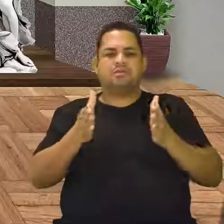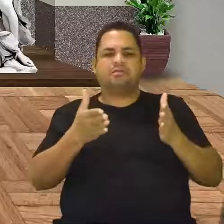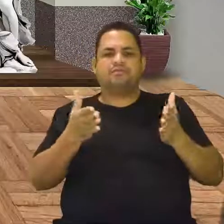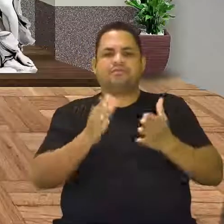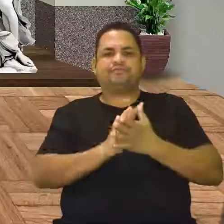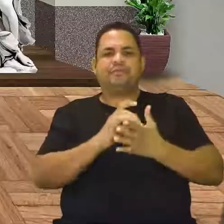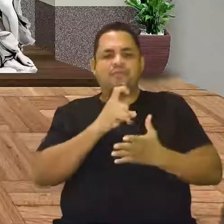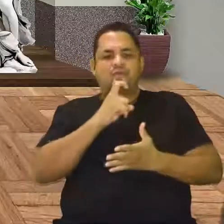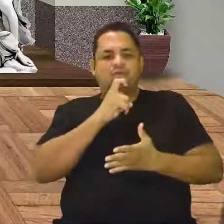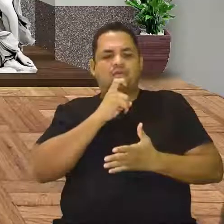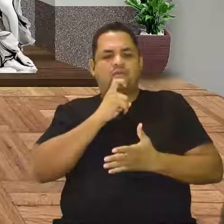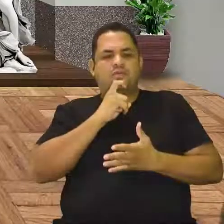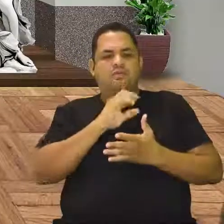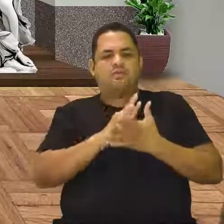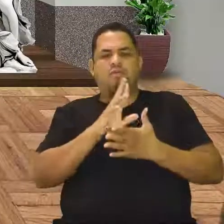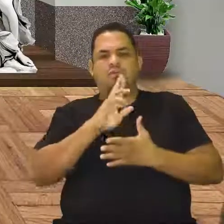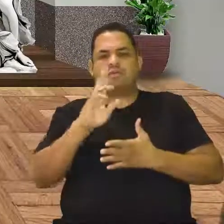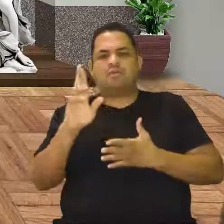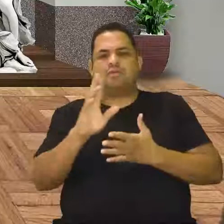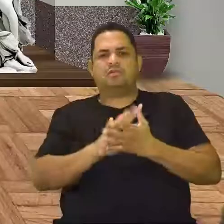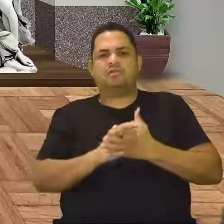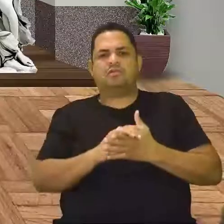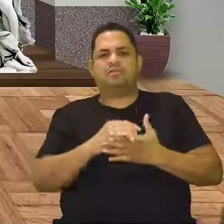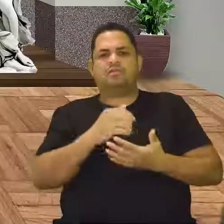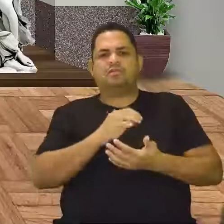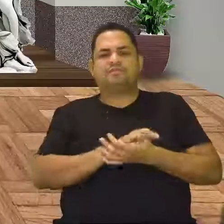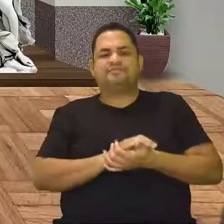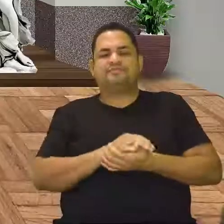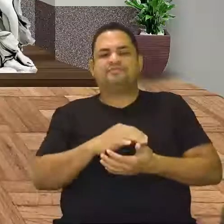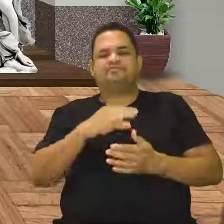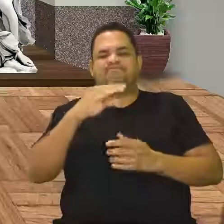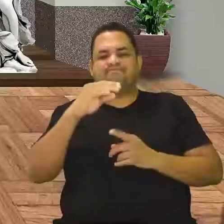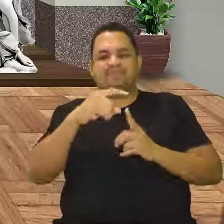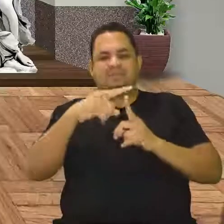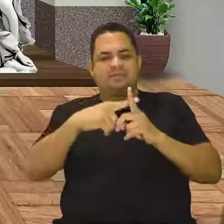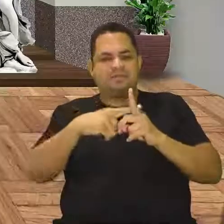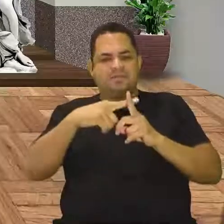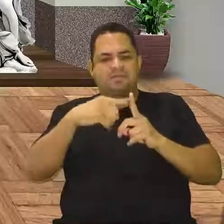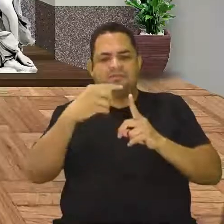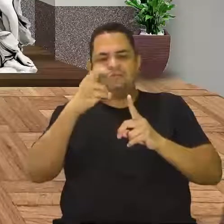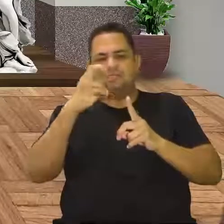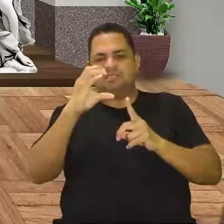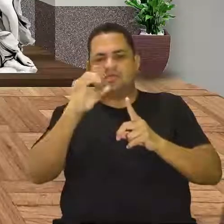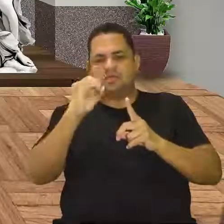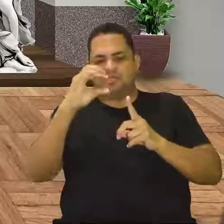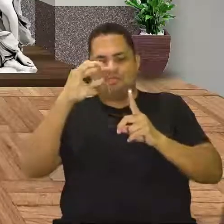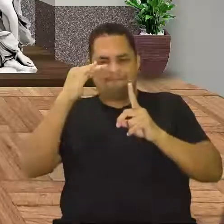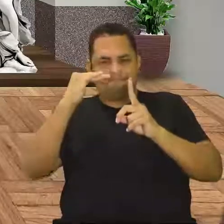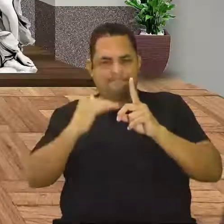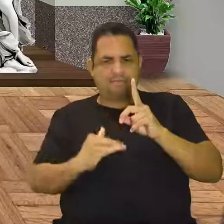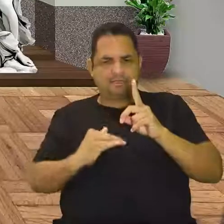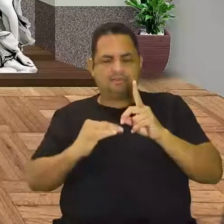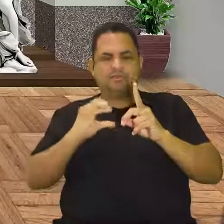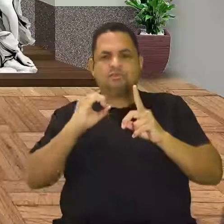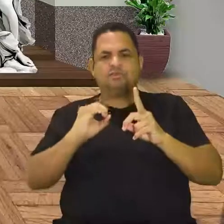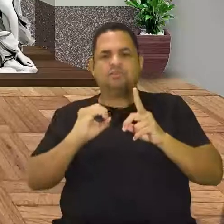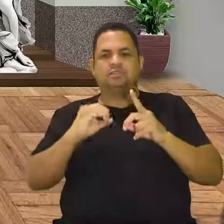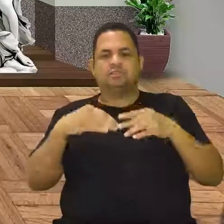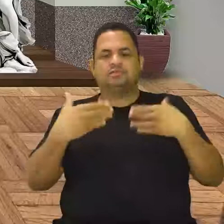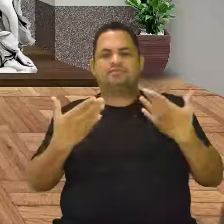o inverno Russo chegou a menos 55 graus negativos violência